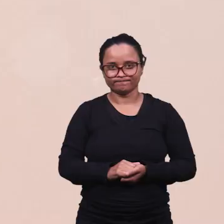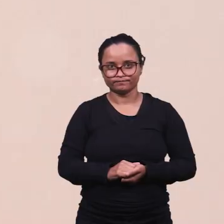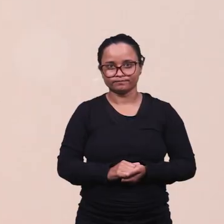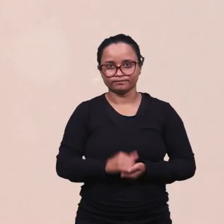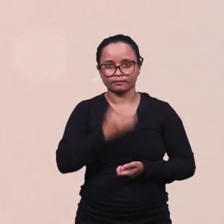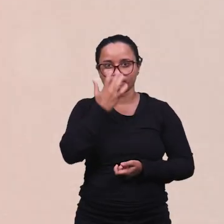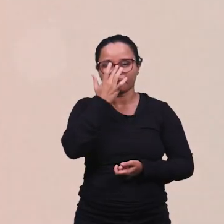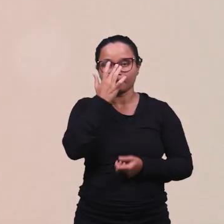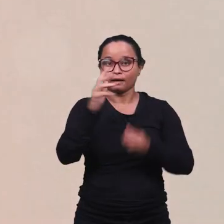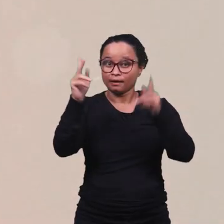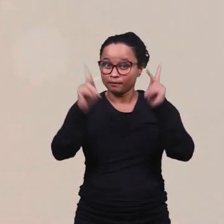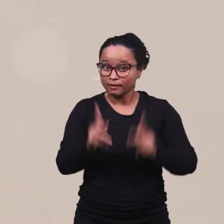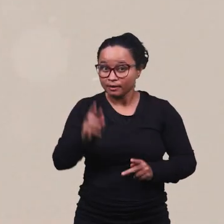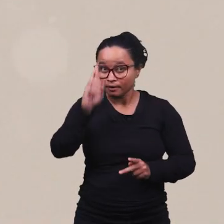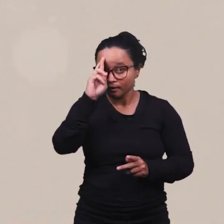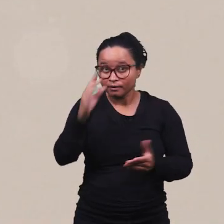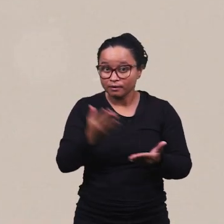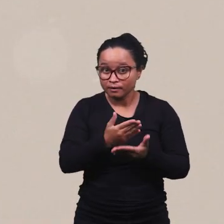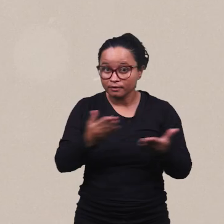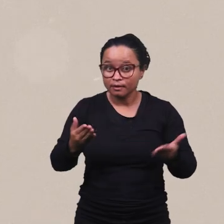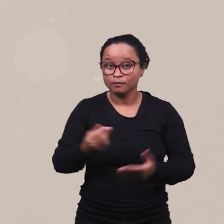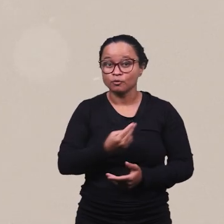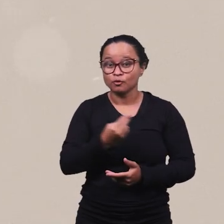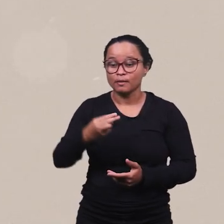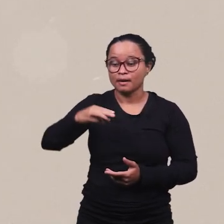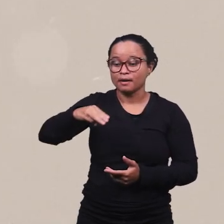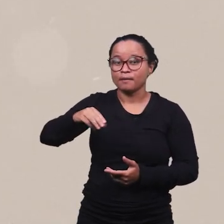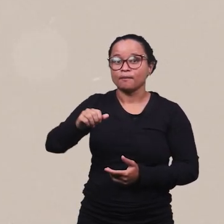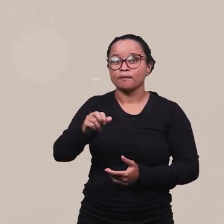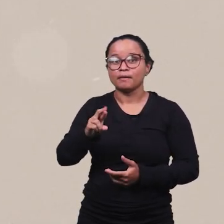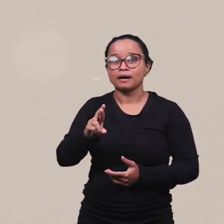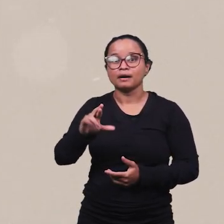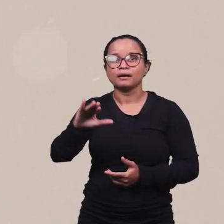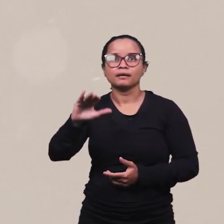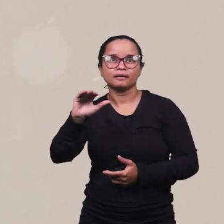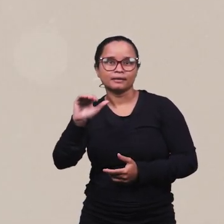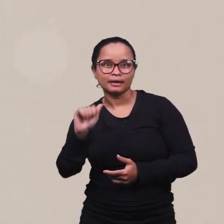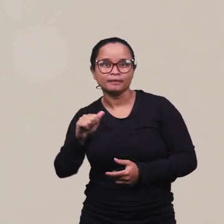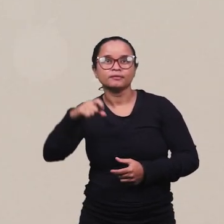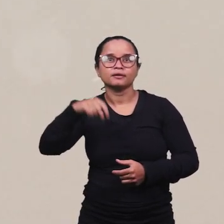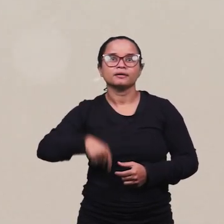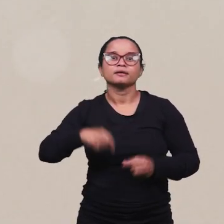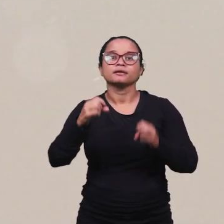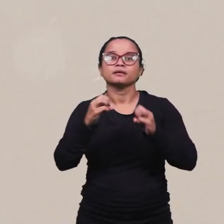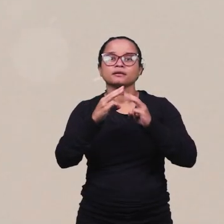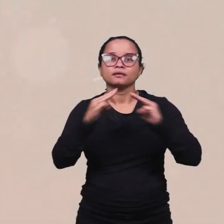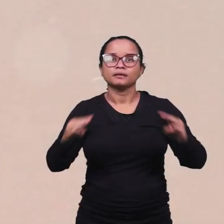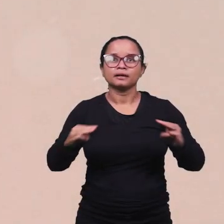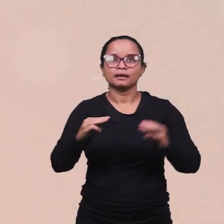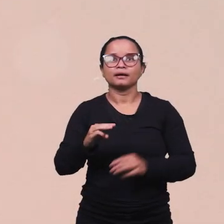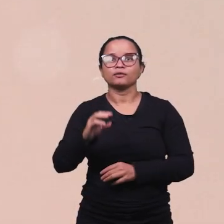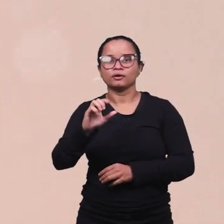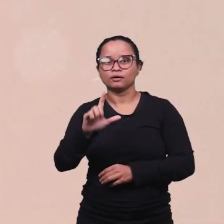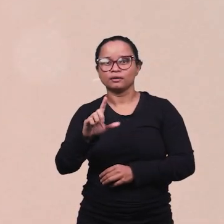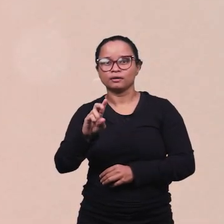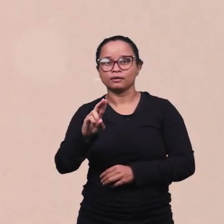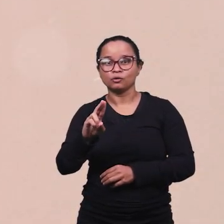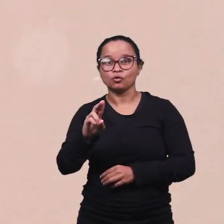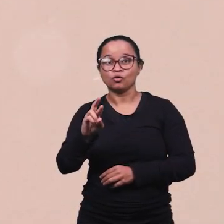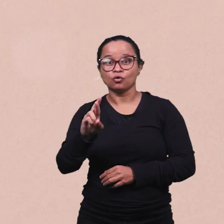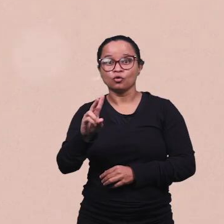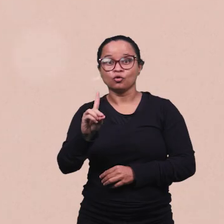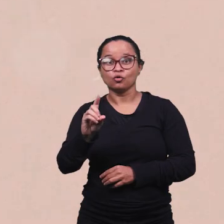experiências. A paz do Senhor, meu nome é Maria de Lourdes, né? Mas todo mundo aqui no Maraí me conhece por